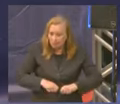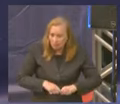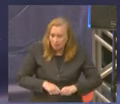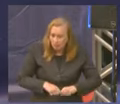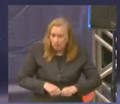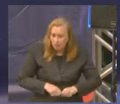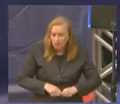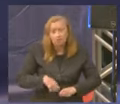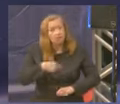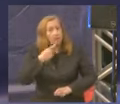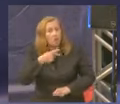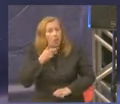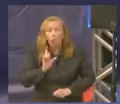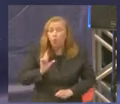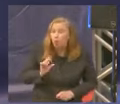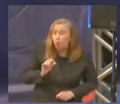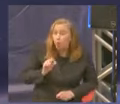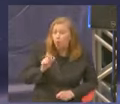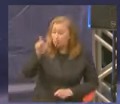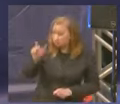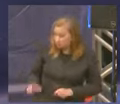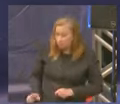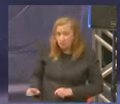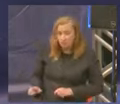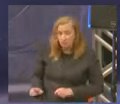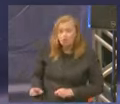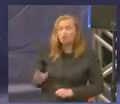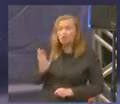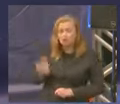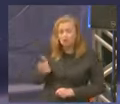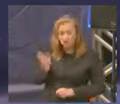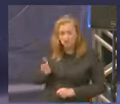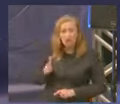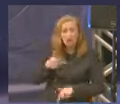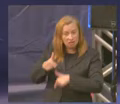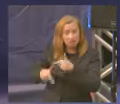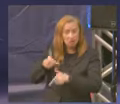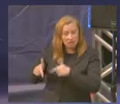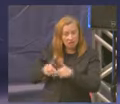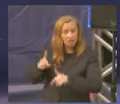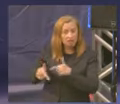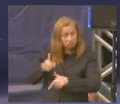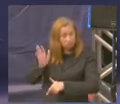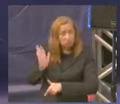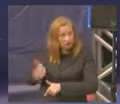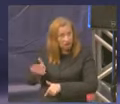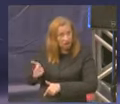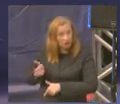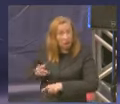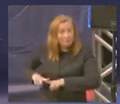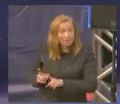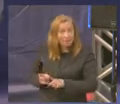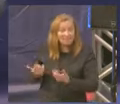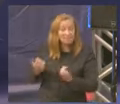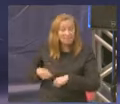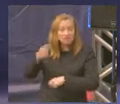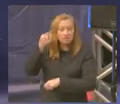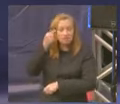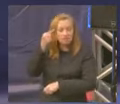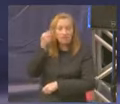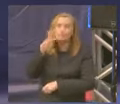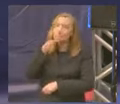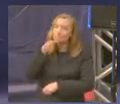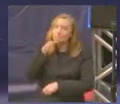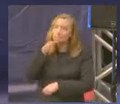a gente está falando numa pessoa que já está ocupada, que já está no mercado de trabalho, mas a gente tem que pensar